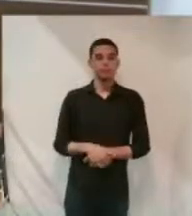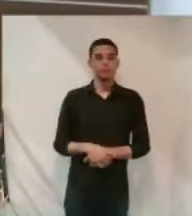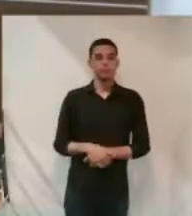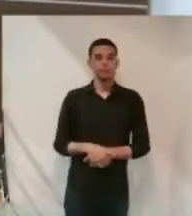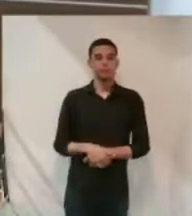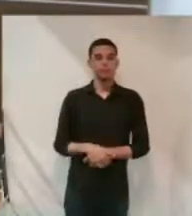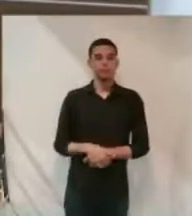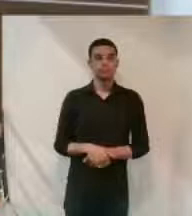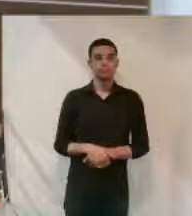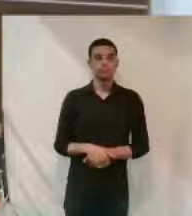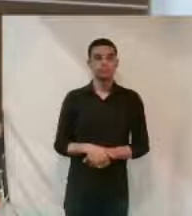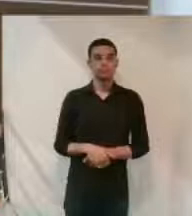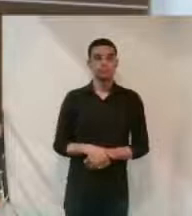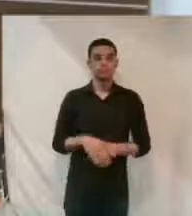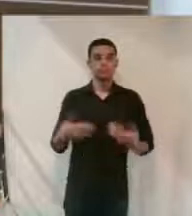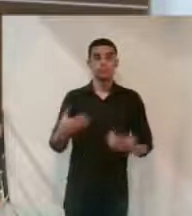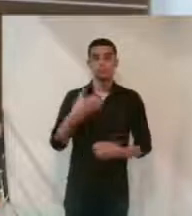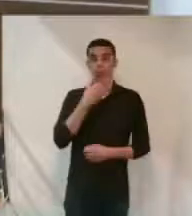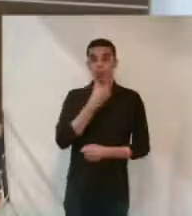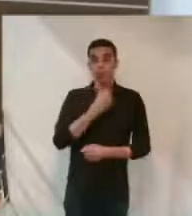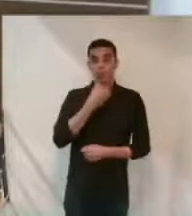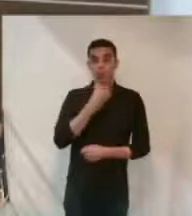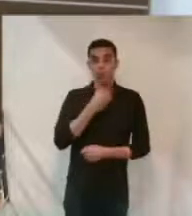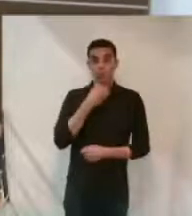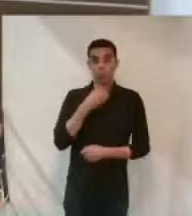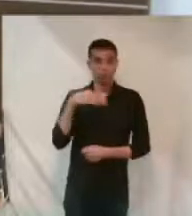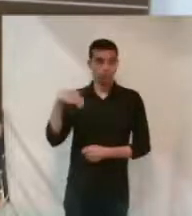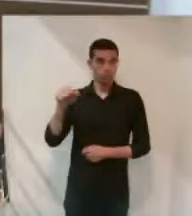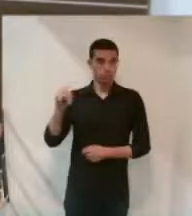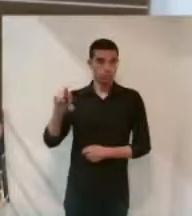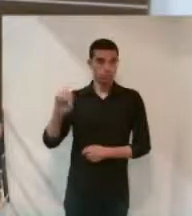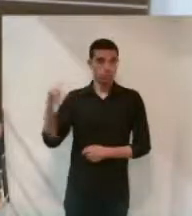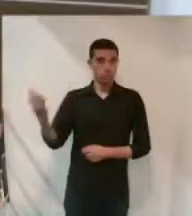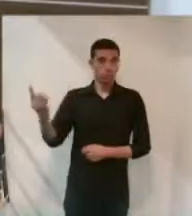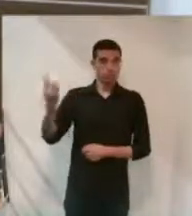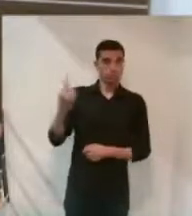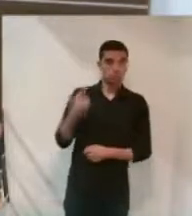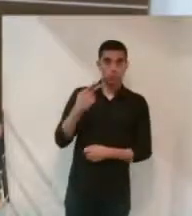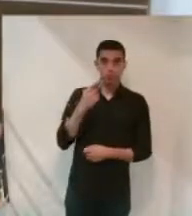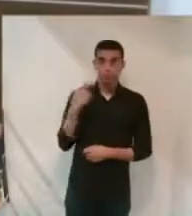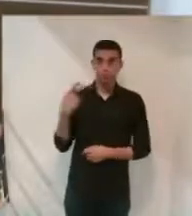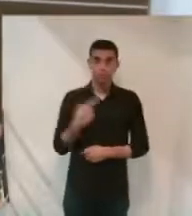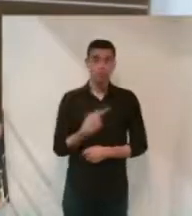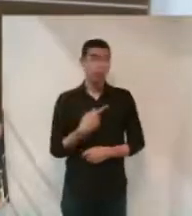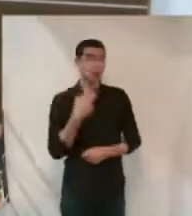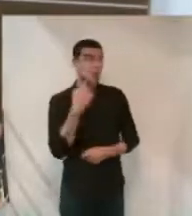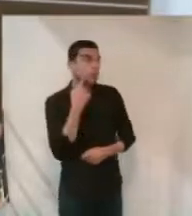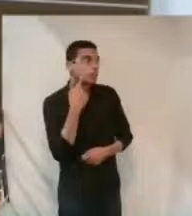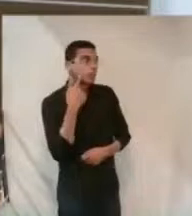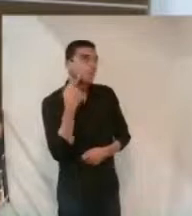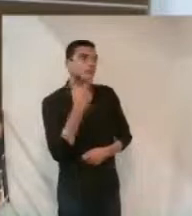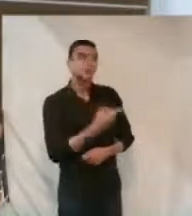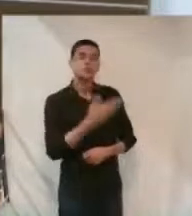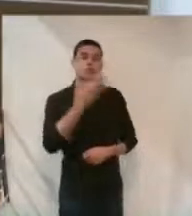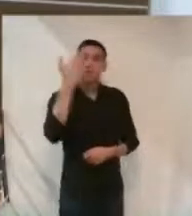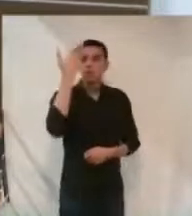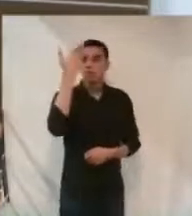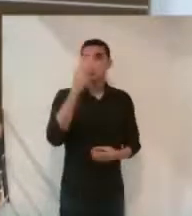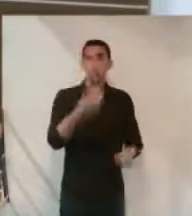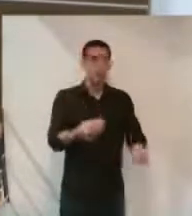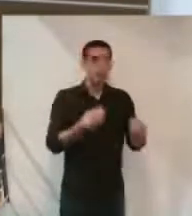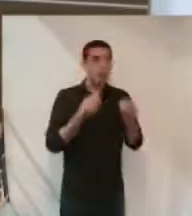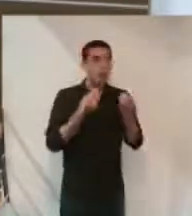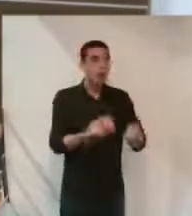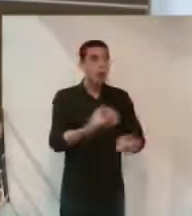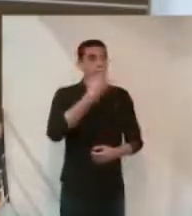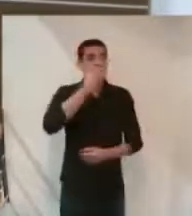E a um certo momento ele chegou para mim e disse: doutor Pedro, o senhor não tem ideia do bem que o senhor